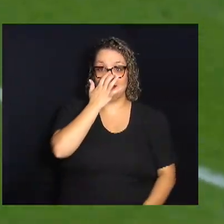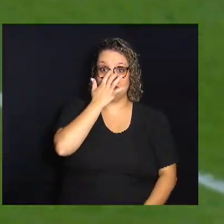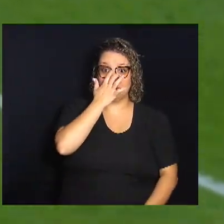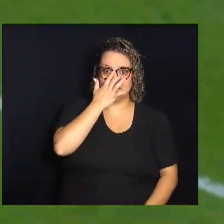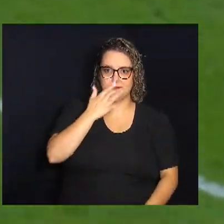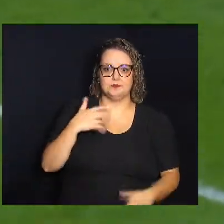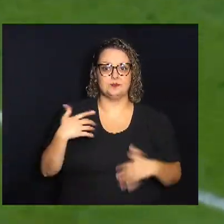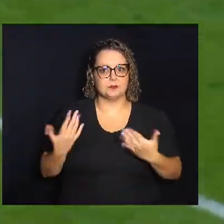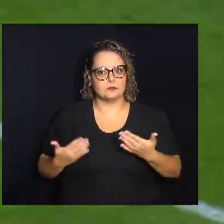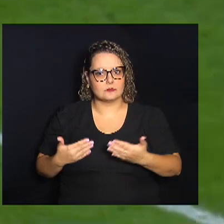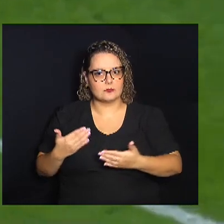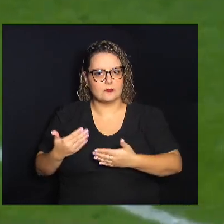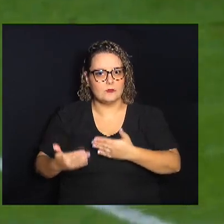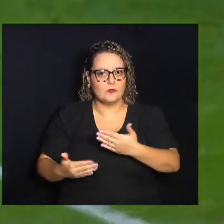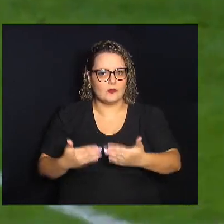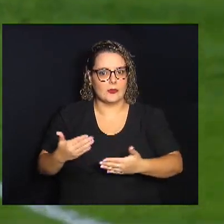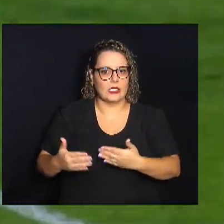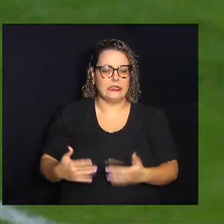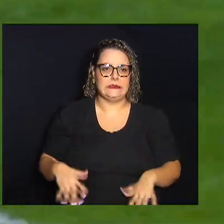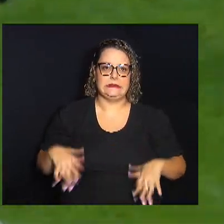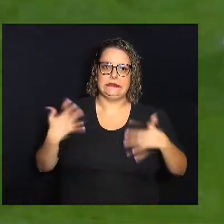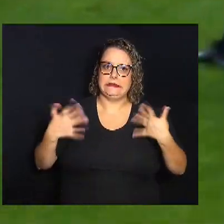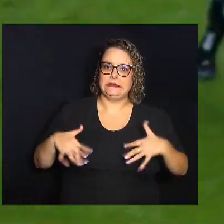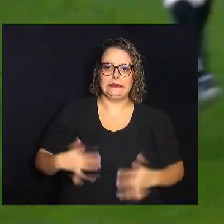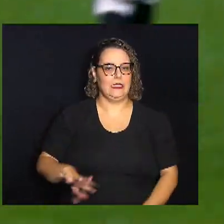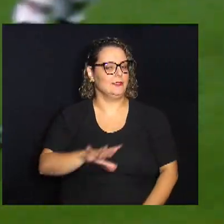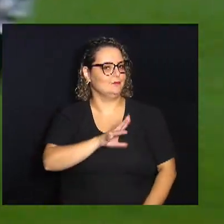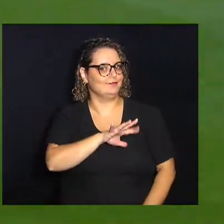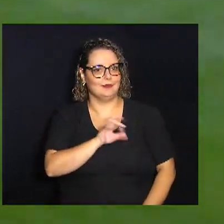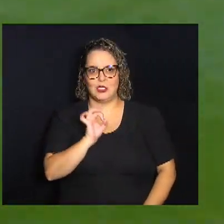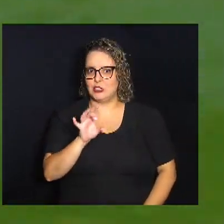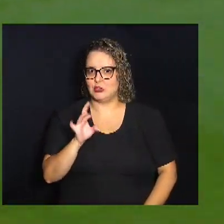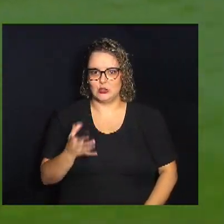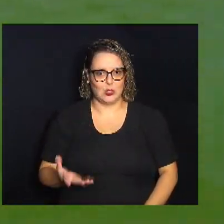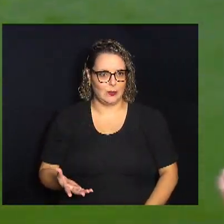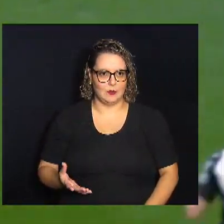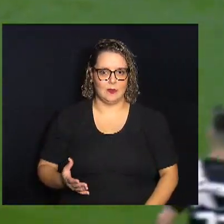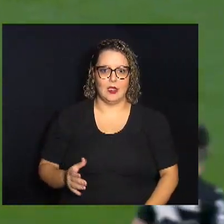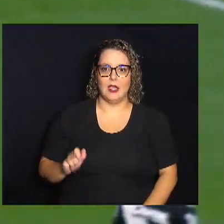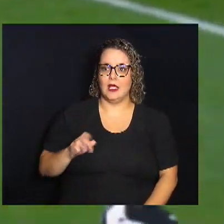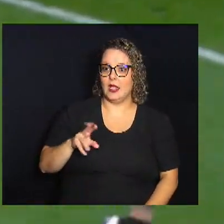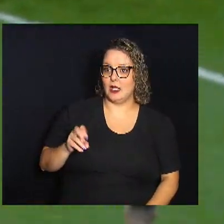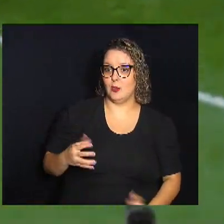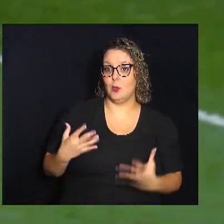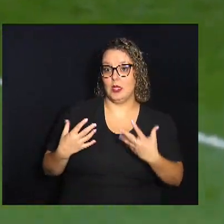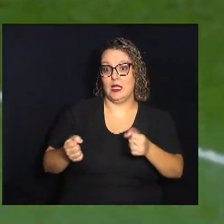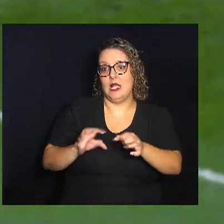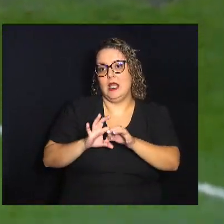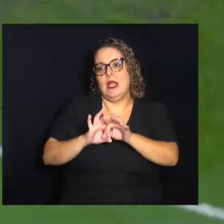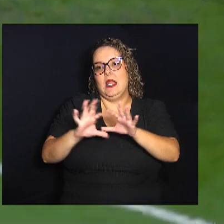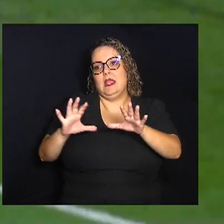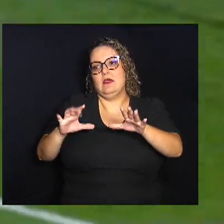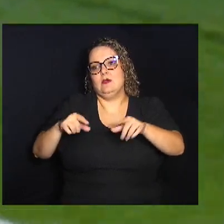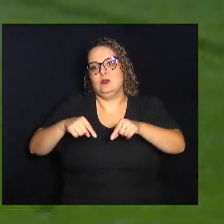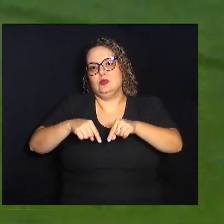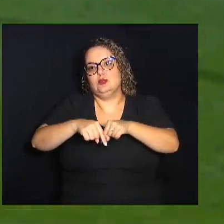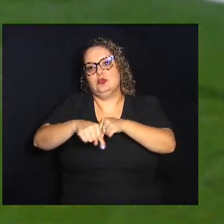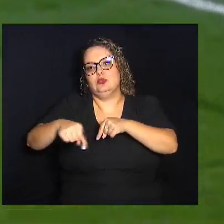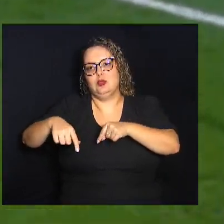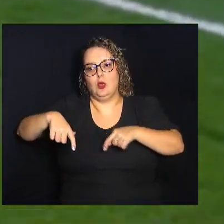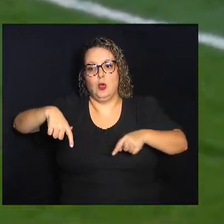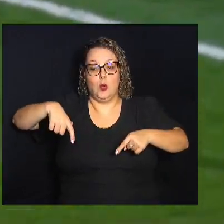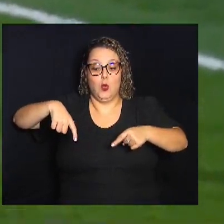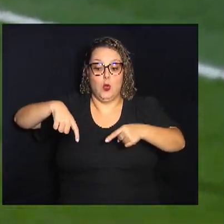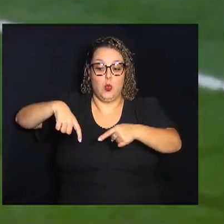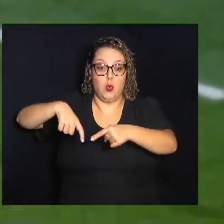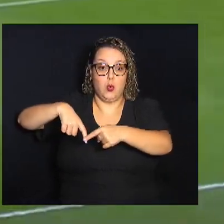A partir daí só deu Corinthians. Garro recebeu livre na entrada da área e chutou à direita